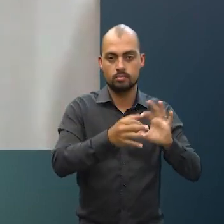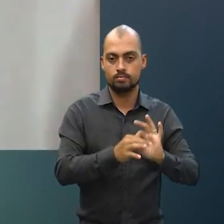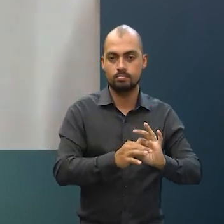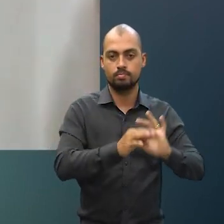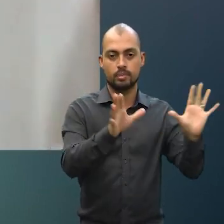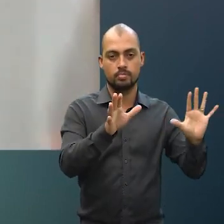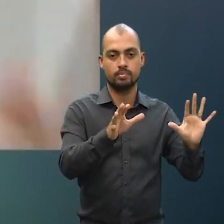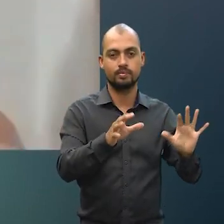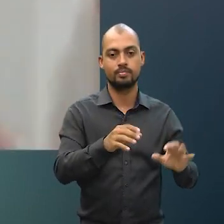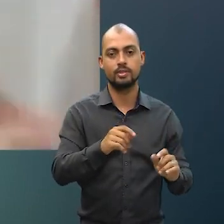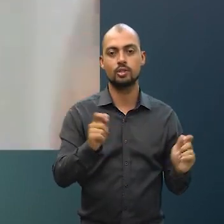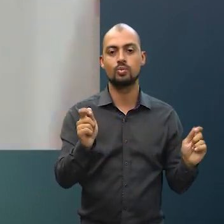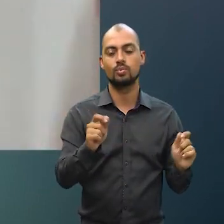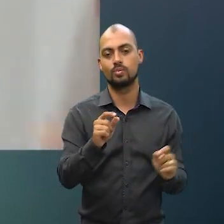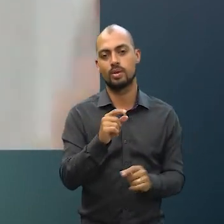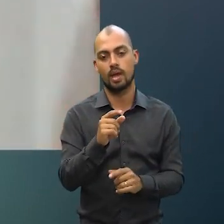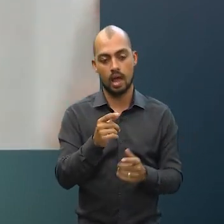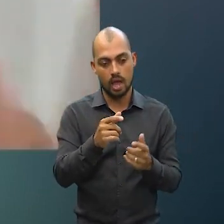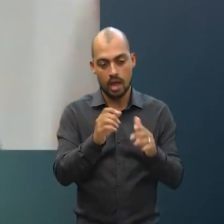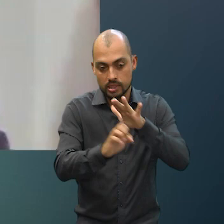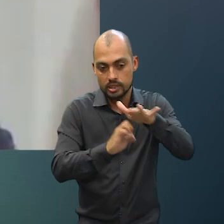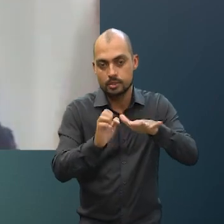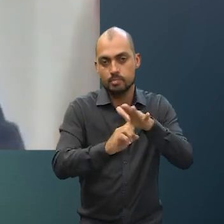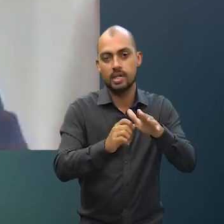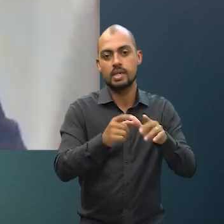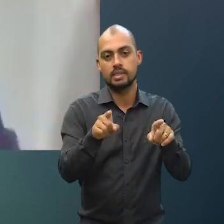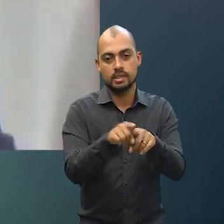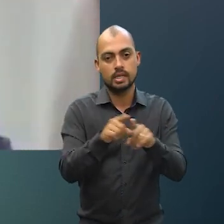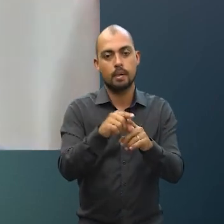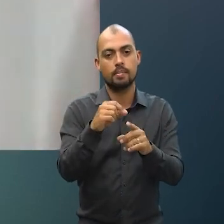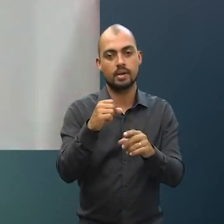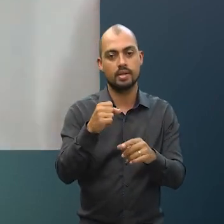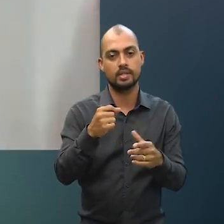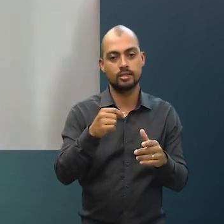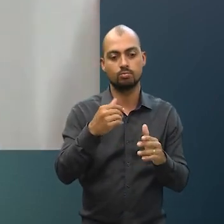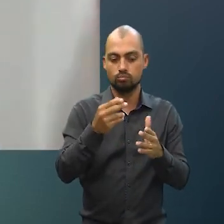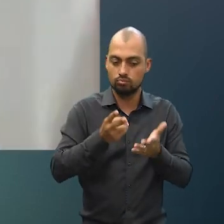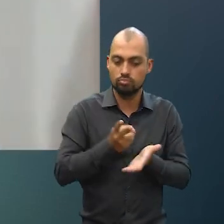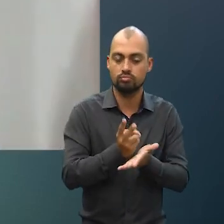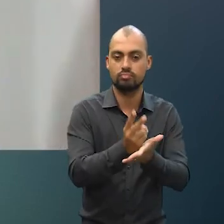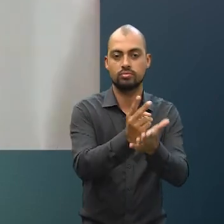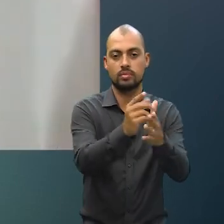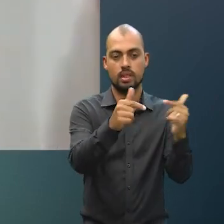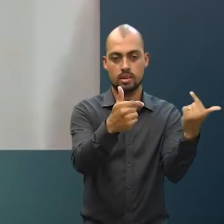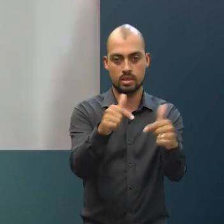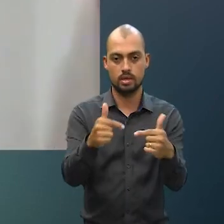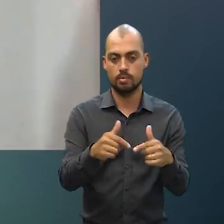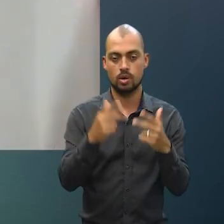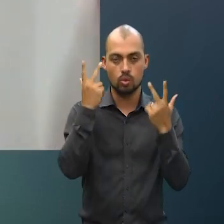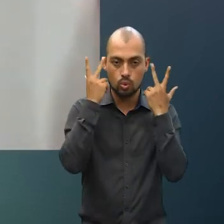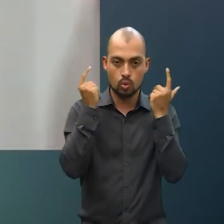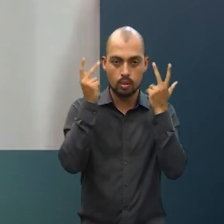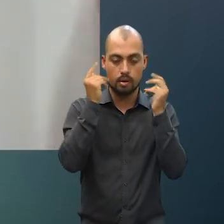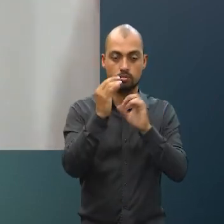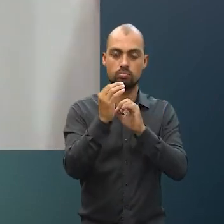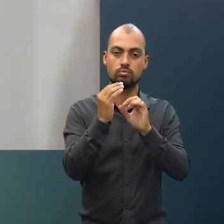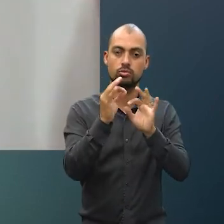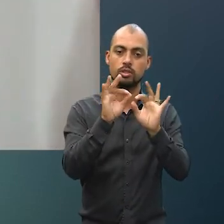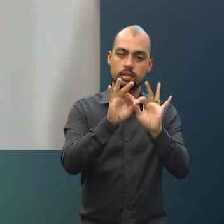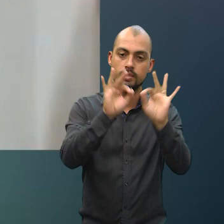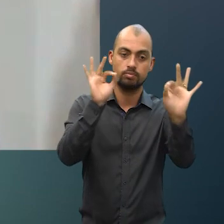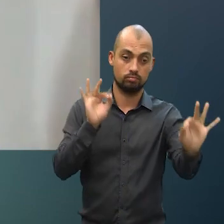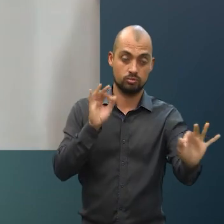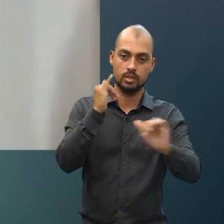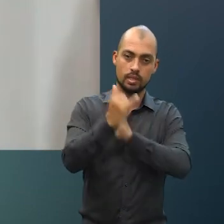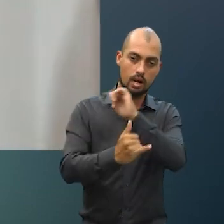que esses negócios, né, que são mais, essas atividades que são mais regulamentadas pudessem operar no digital, e com